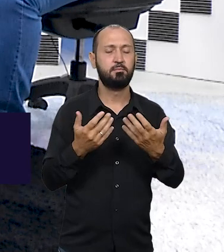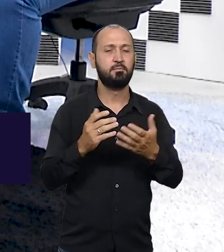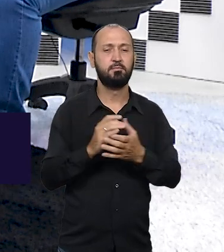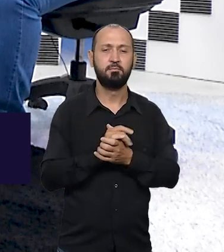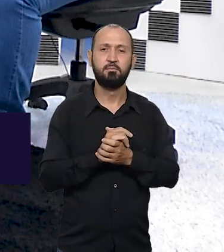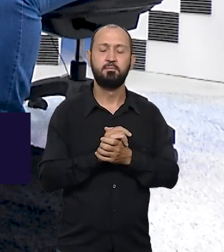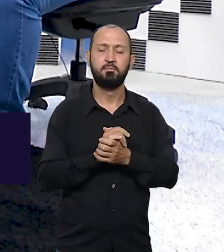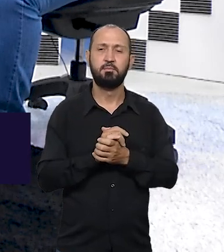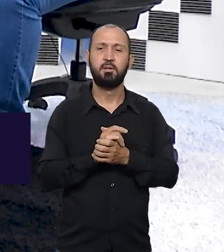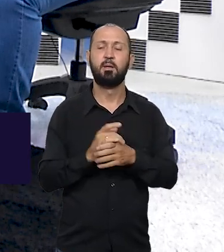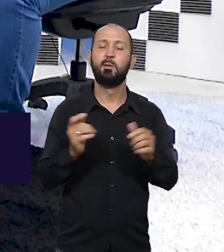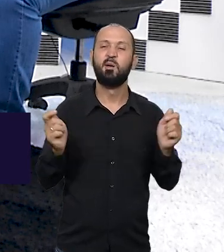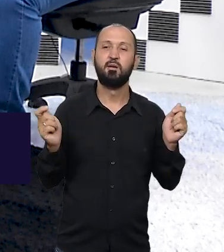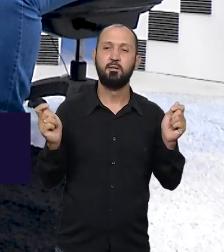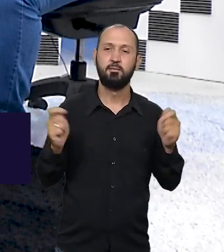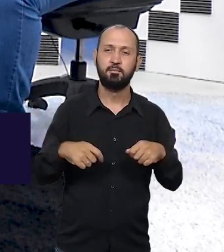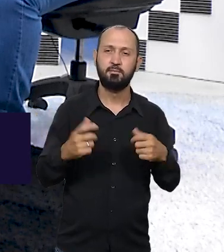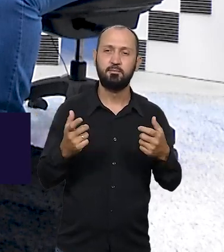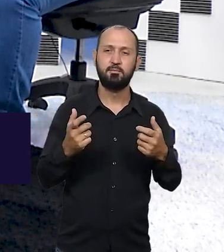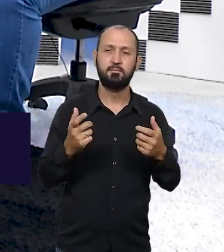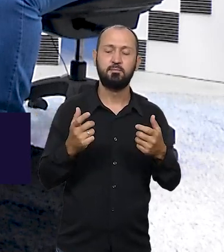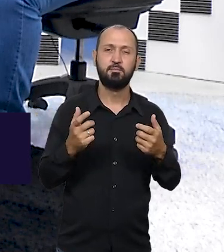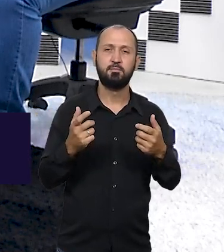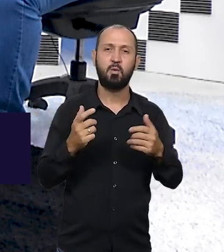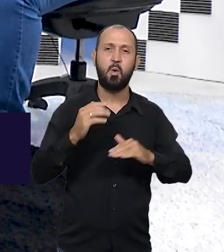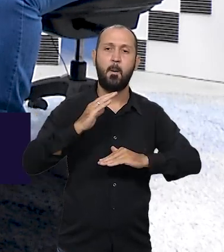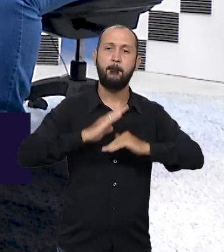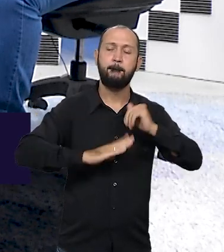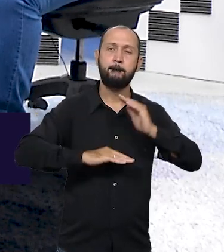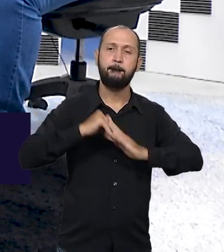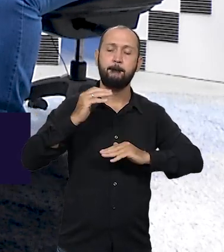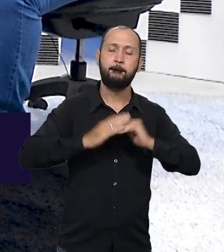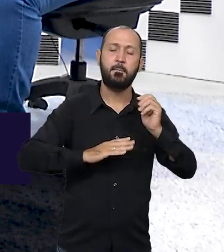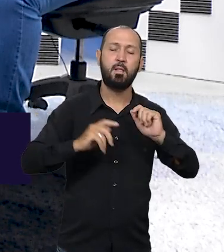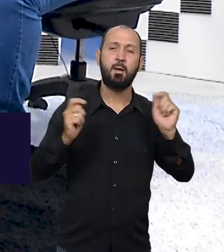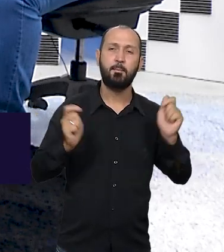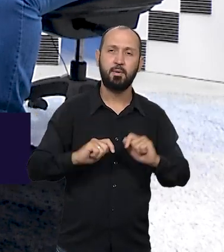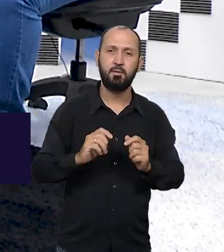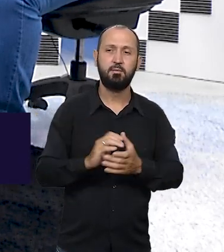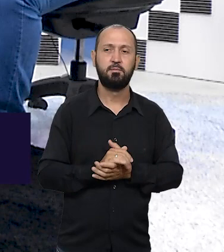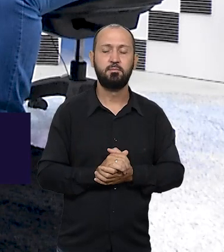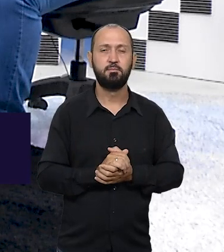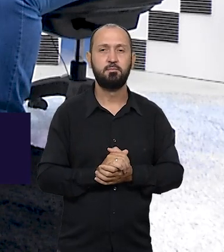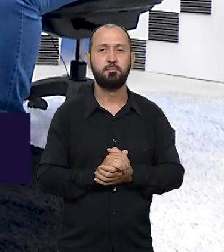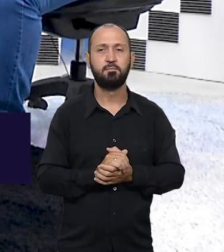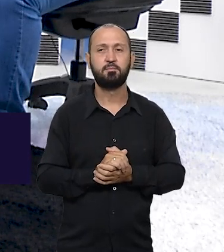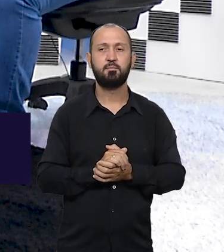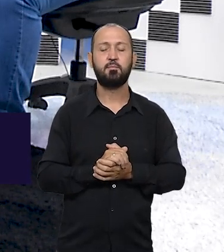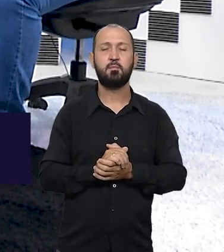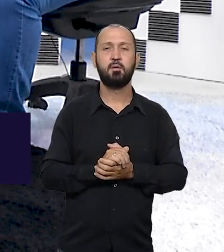com profissionais habilitados, né, ela consegue, dependendo do grau,